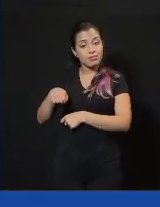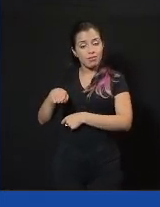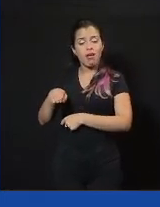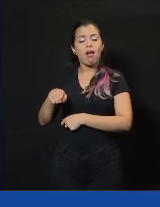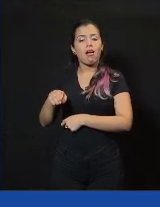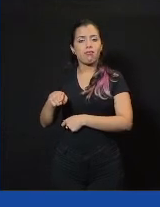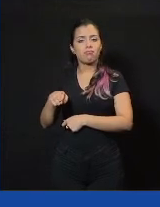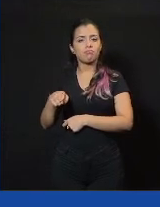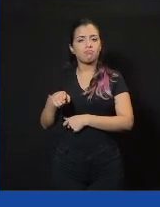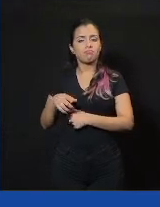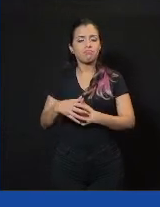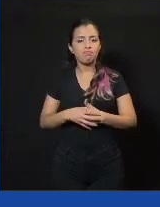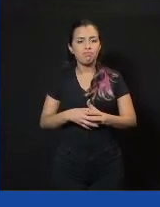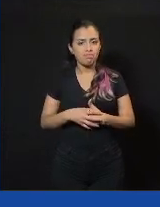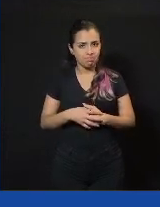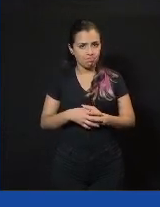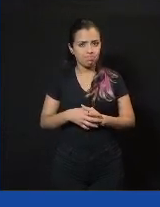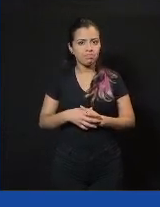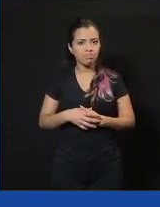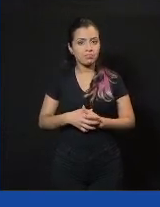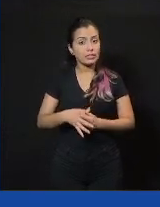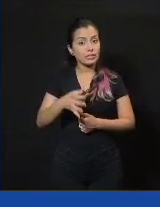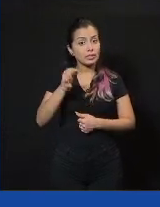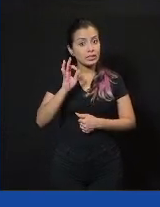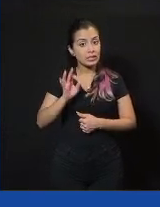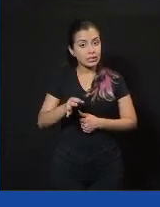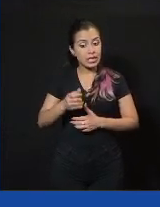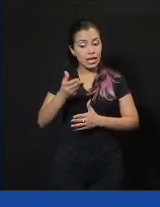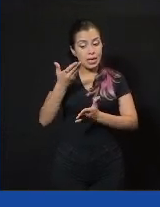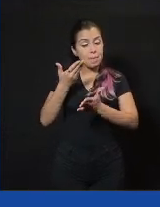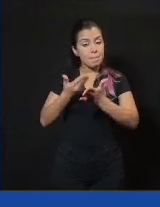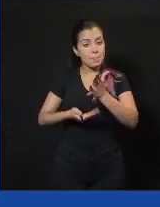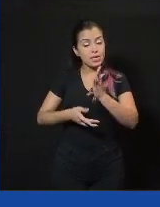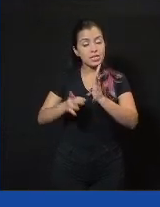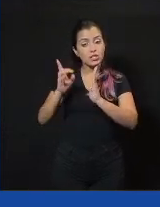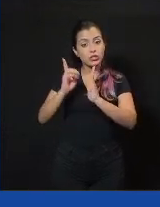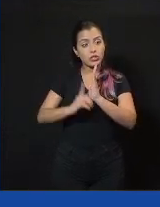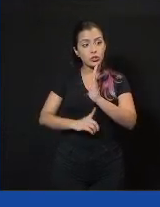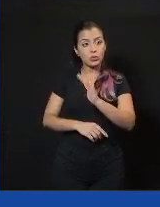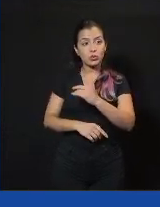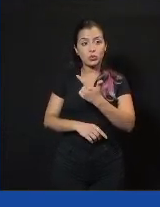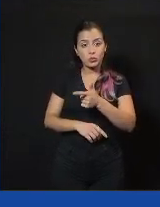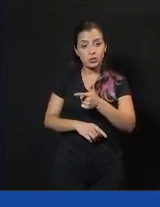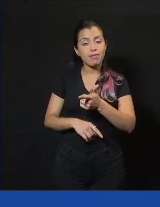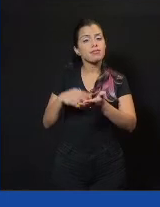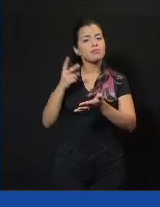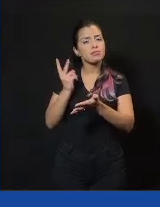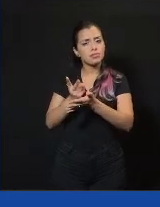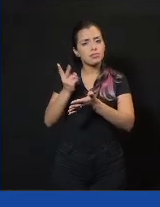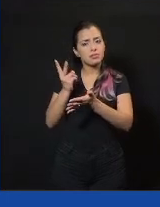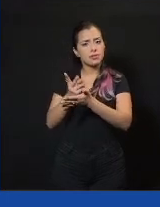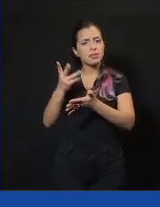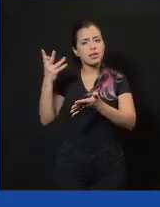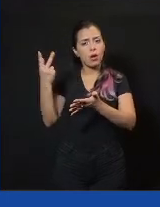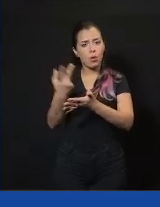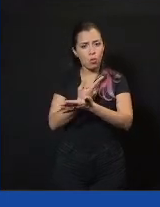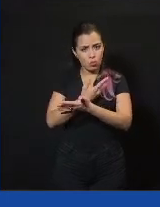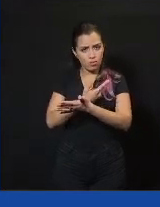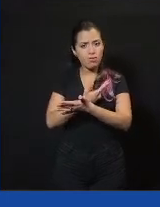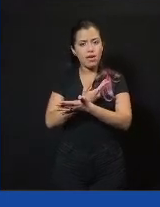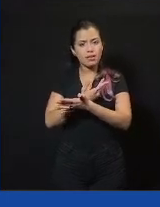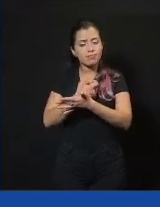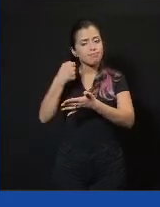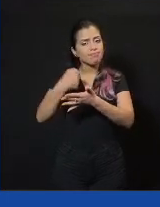não perder os nossos direitos constitucionais atacados diariamente. Na luta pela nossa